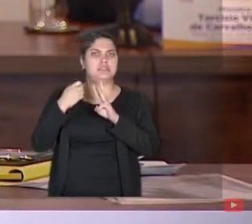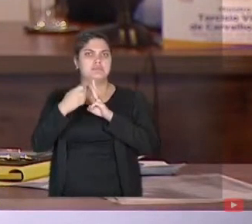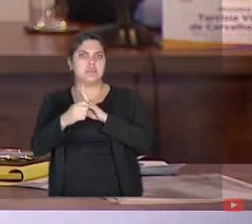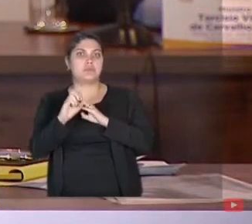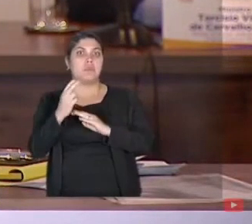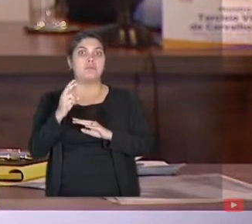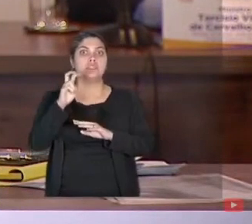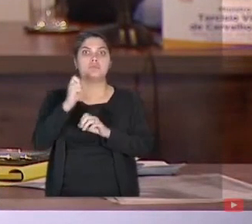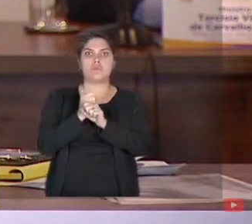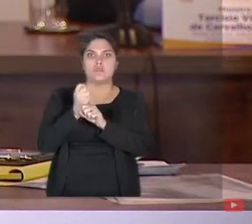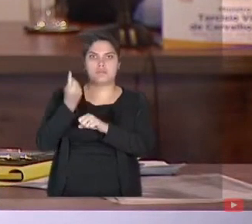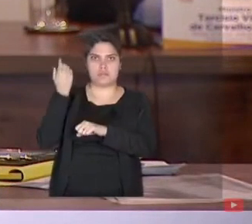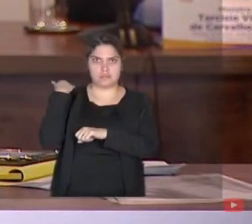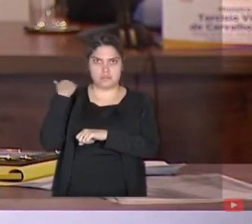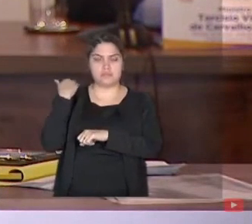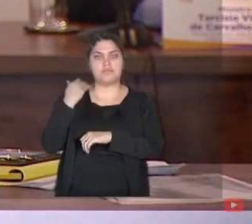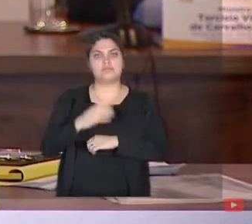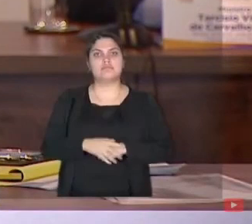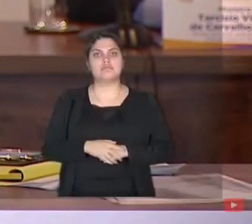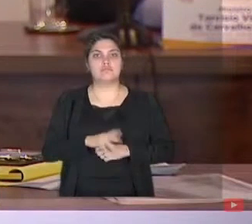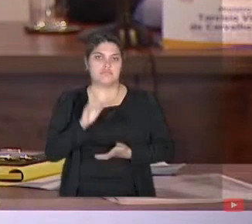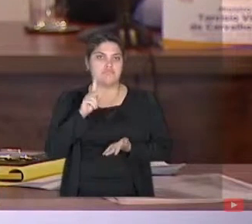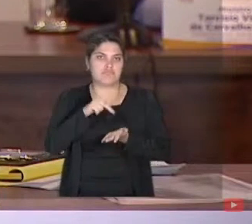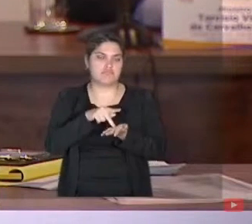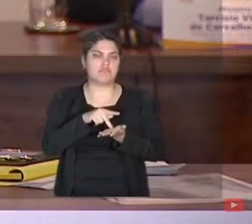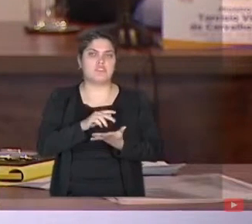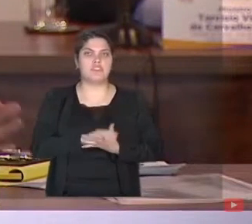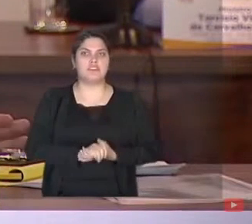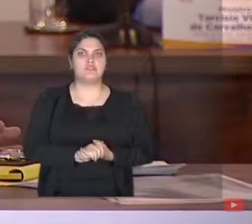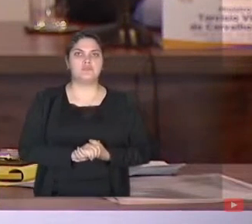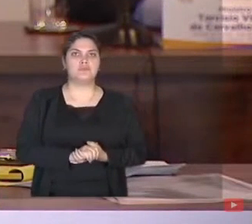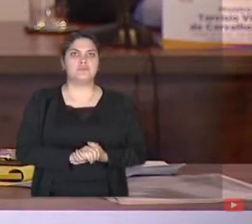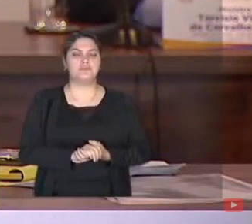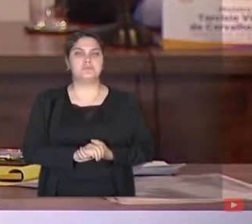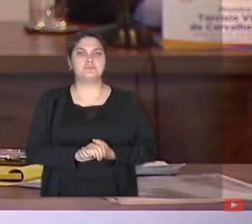antes ou 5 anos antes. Essa é a verdade.